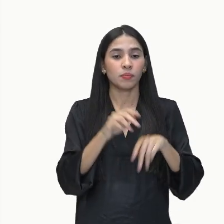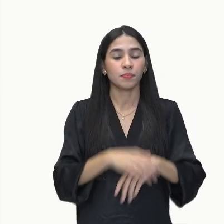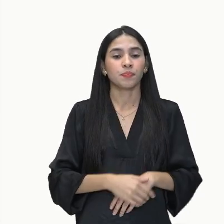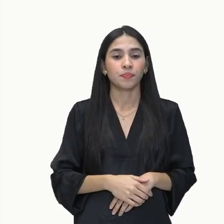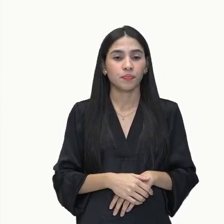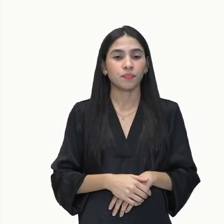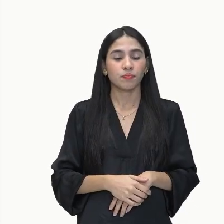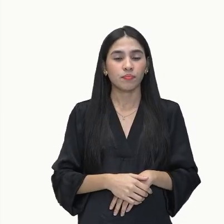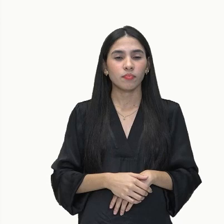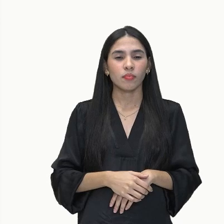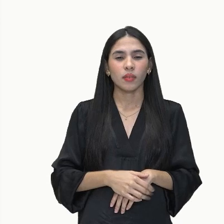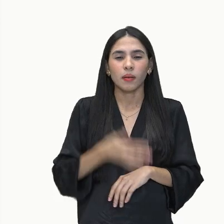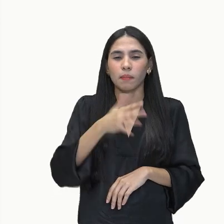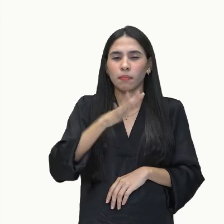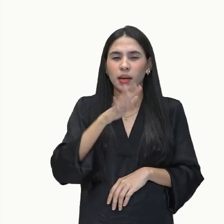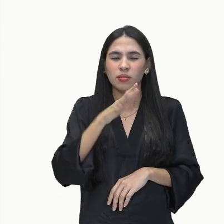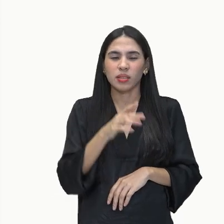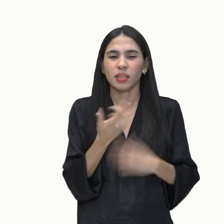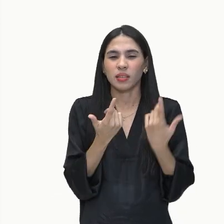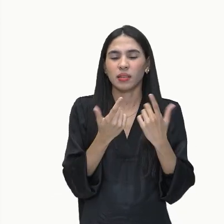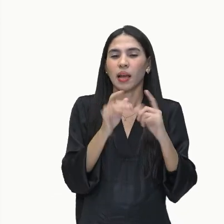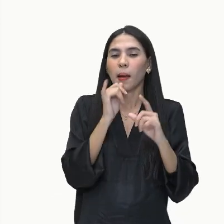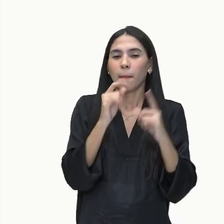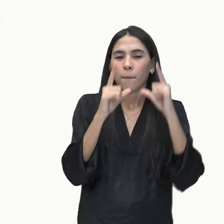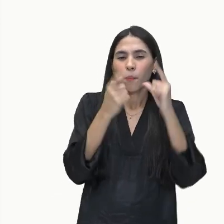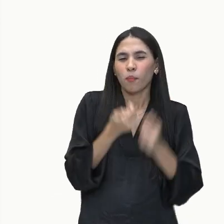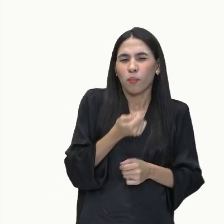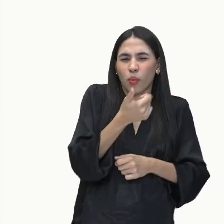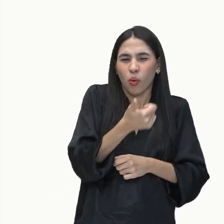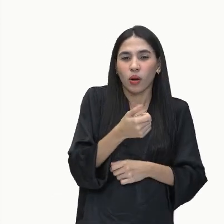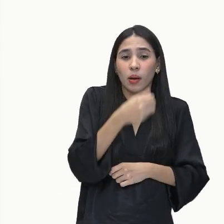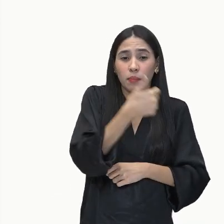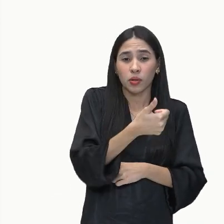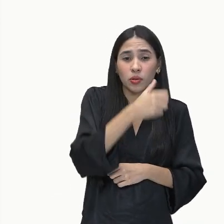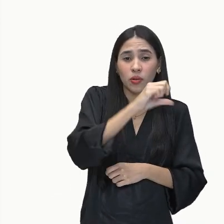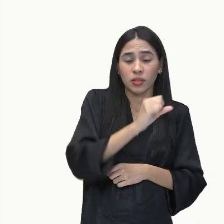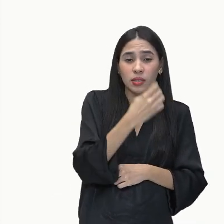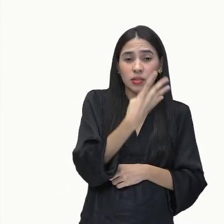era ainda muito escassa, né? Em 1940, apenas